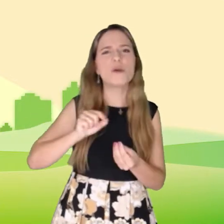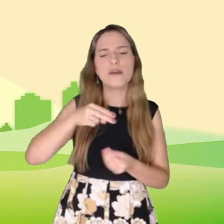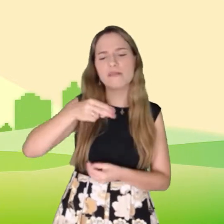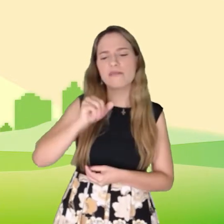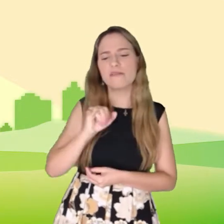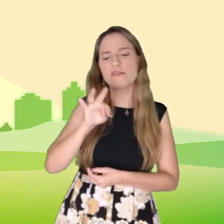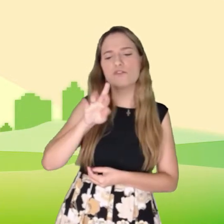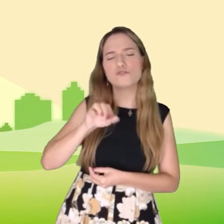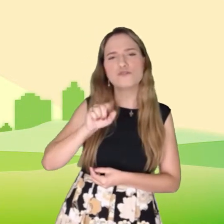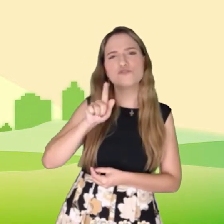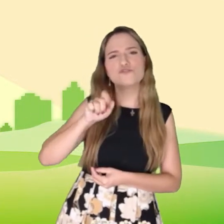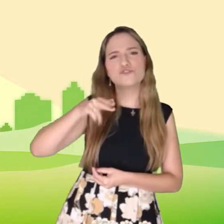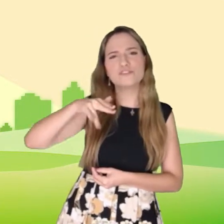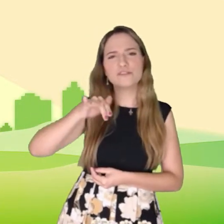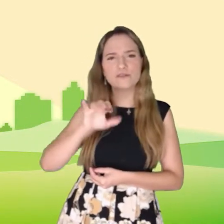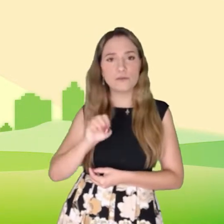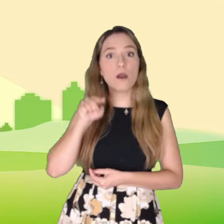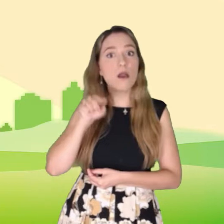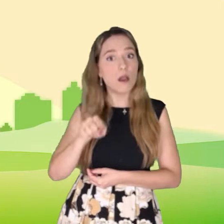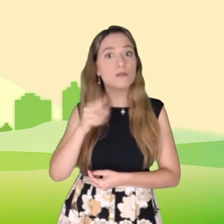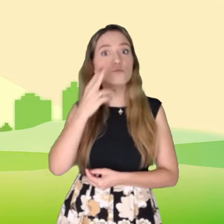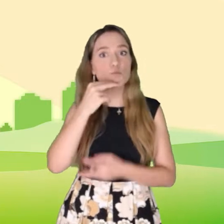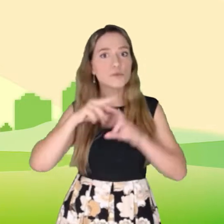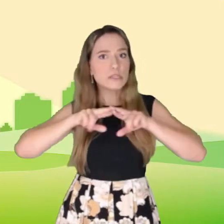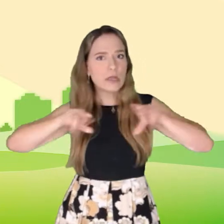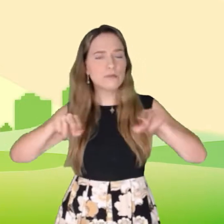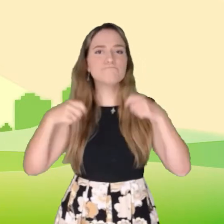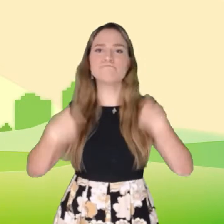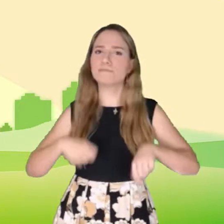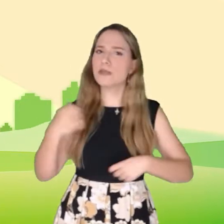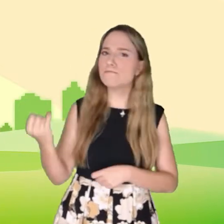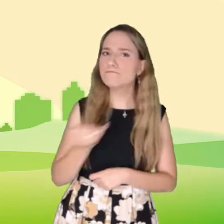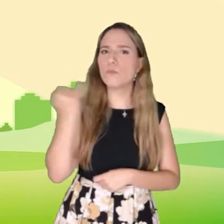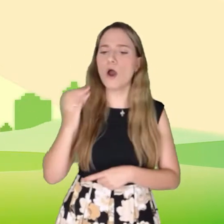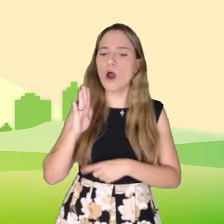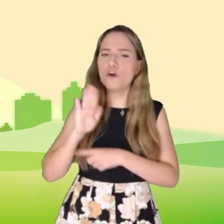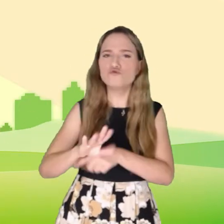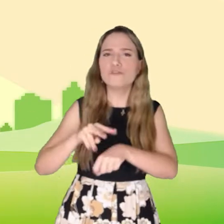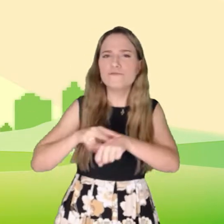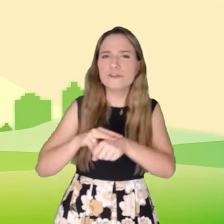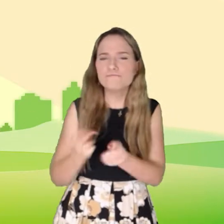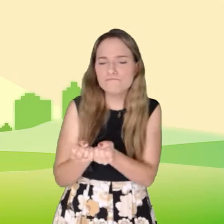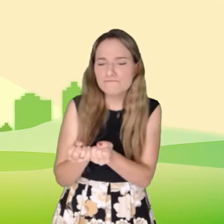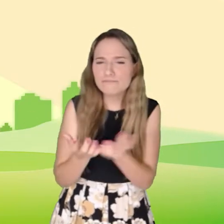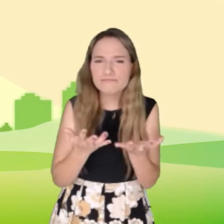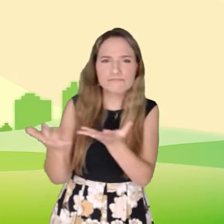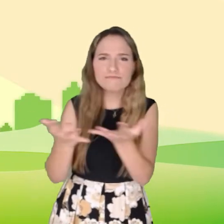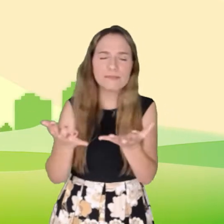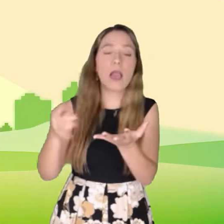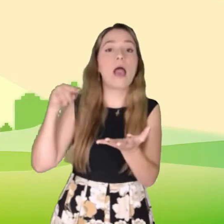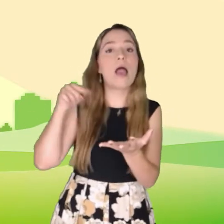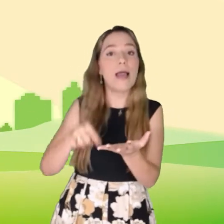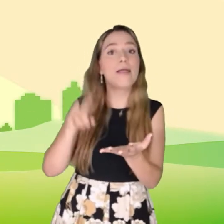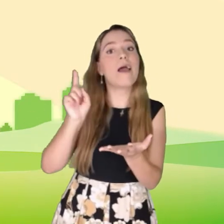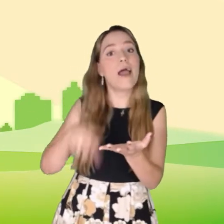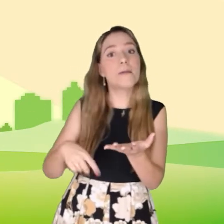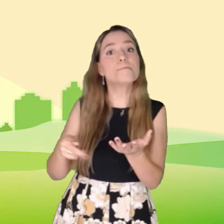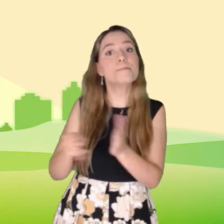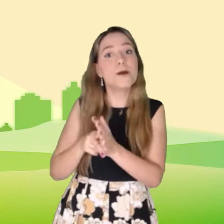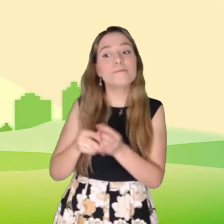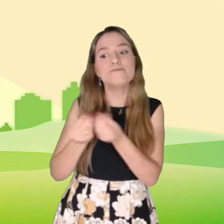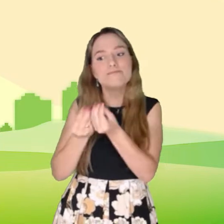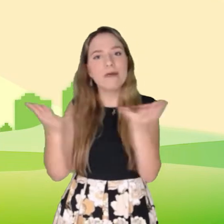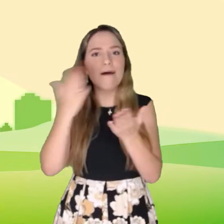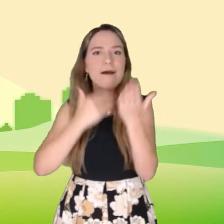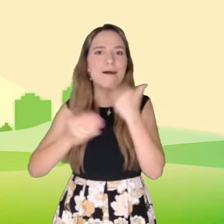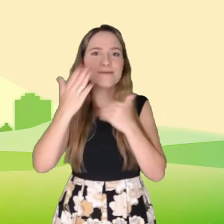um nutriente essencial para o crescimento do fitoplâncton, que serve como base alimentar para peixes